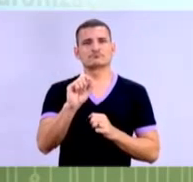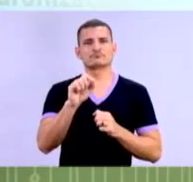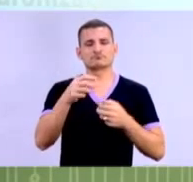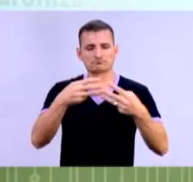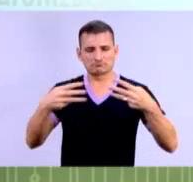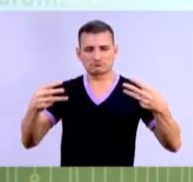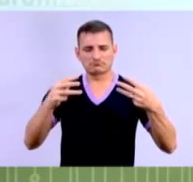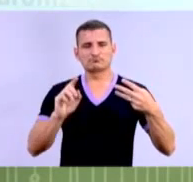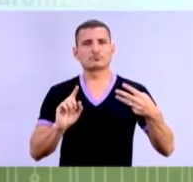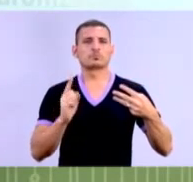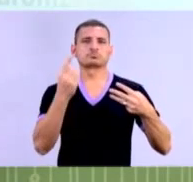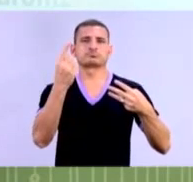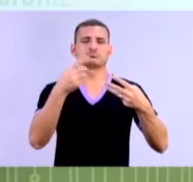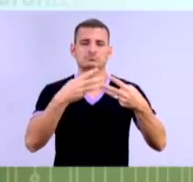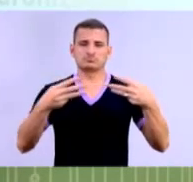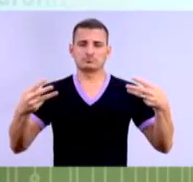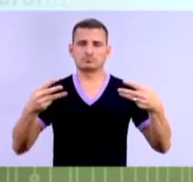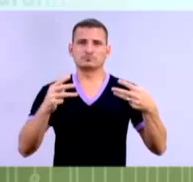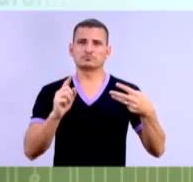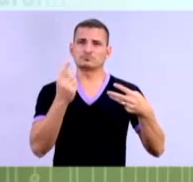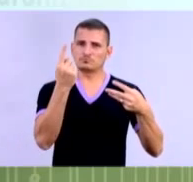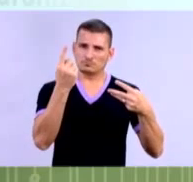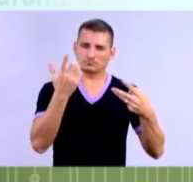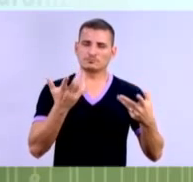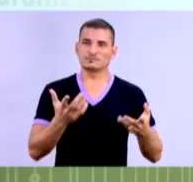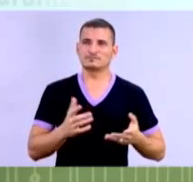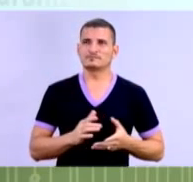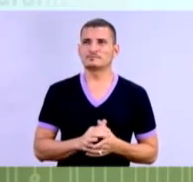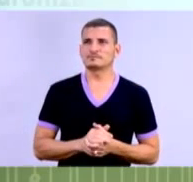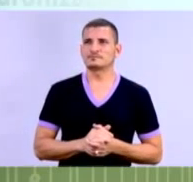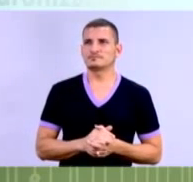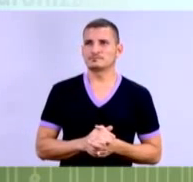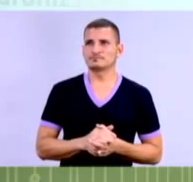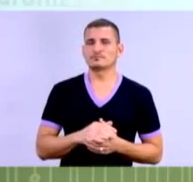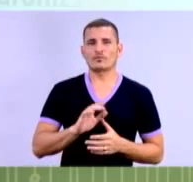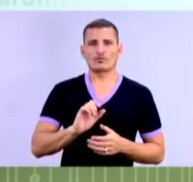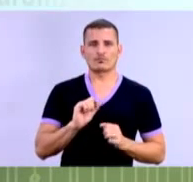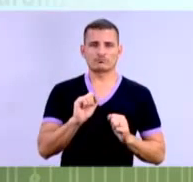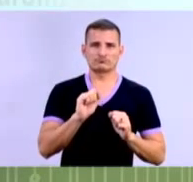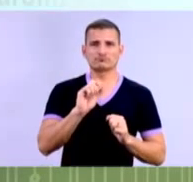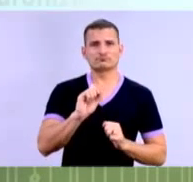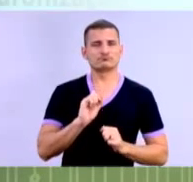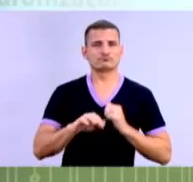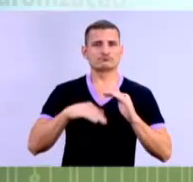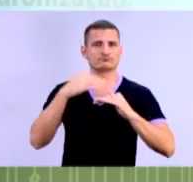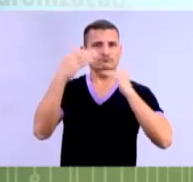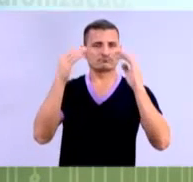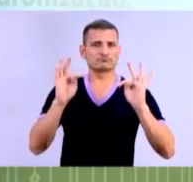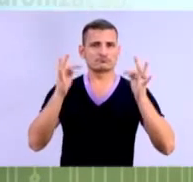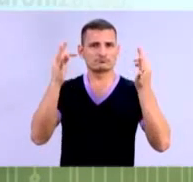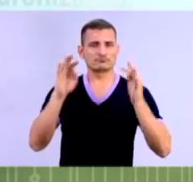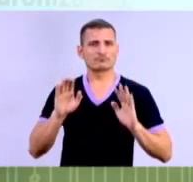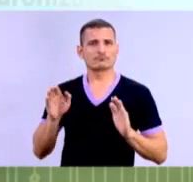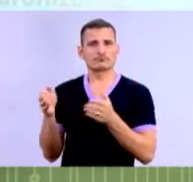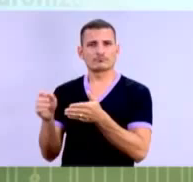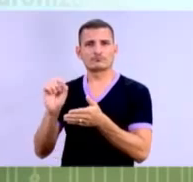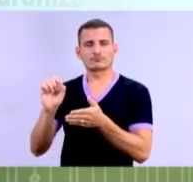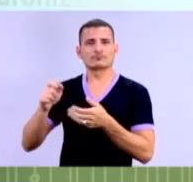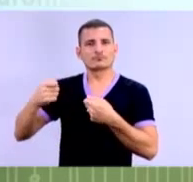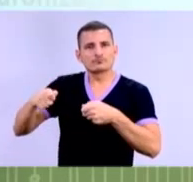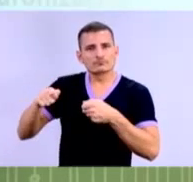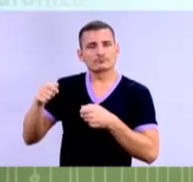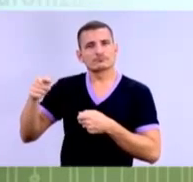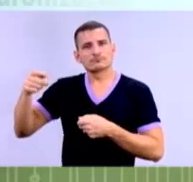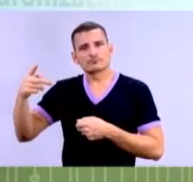comum, certo? E aí a gente poderia desenvolver mais as tecnologias, focando mais na necessidade do cliente,